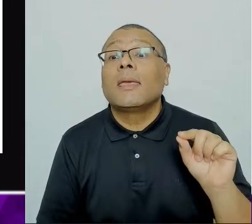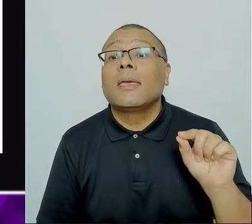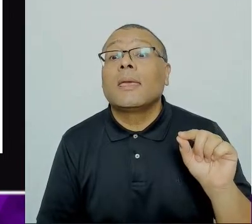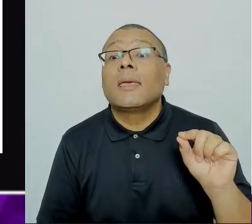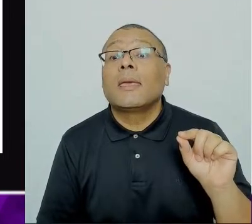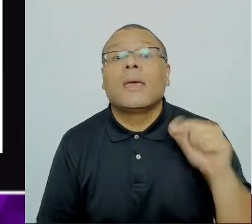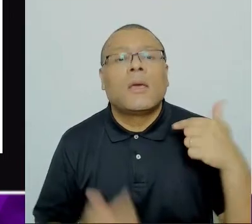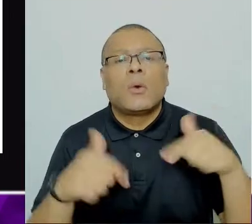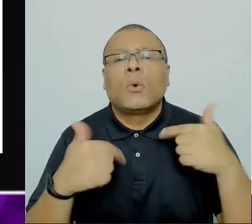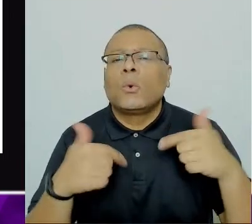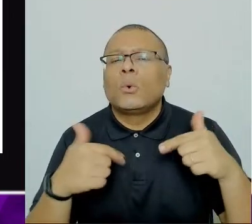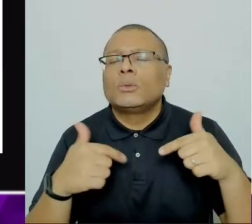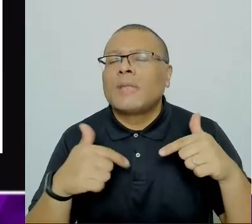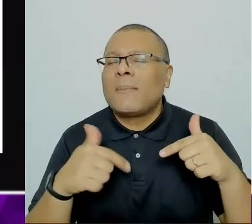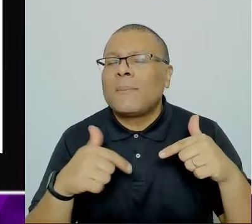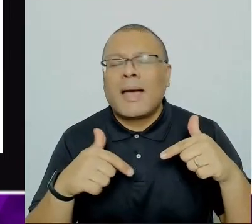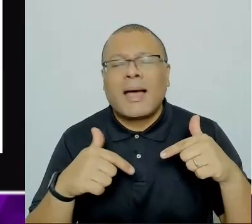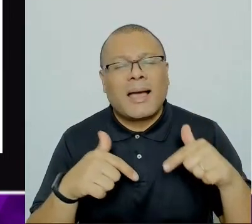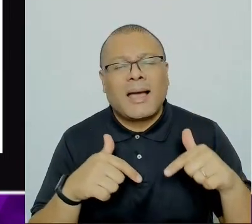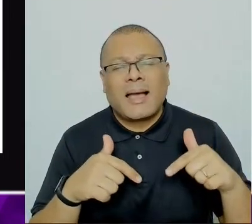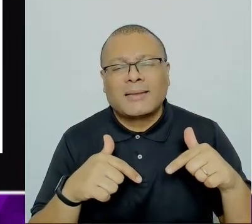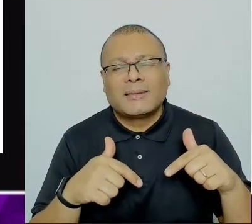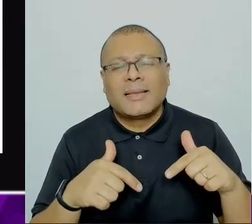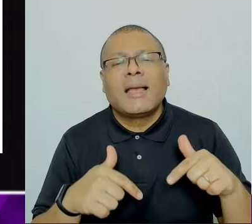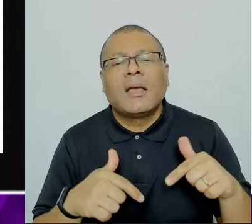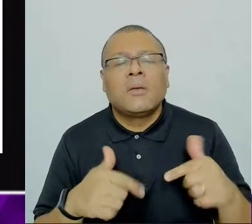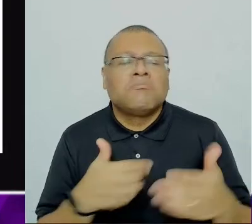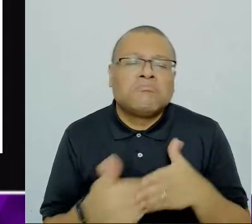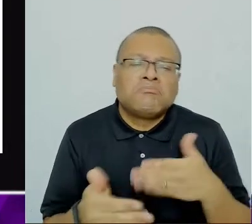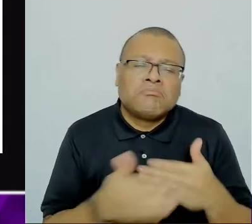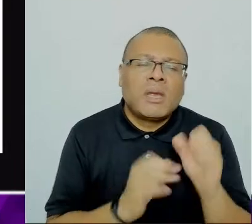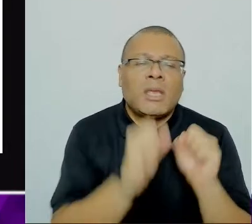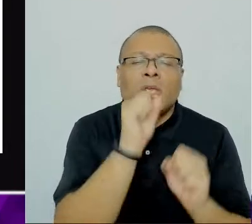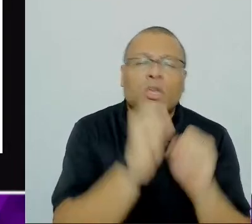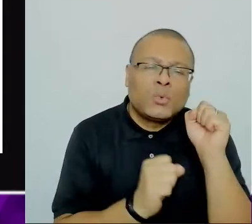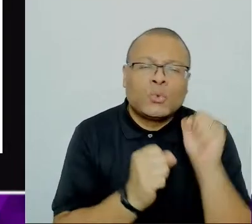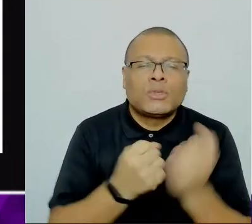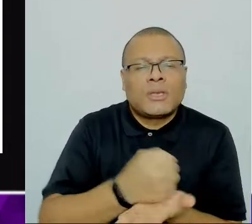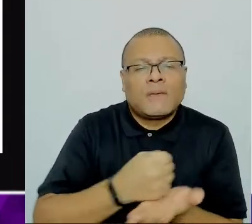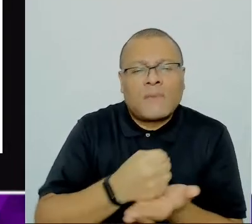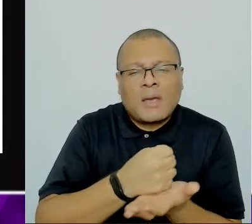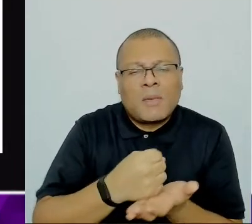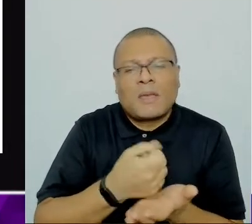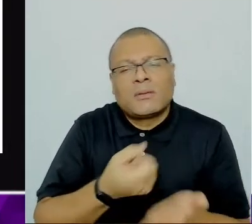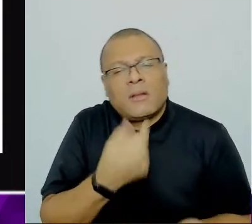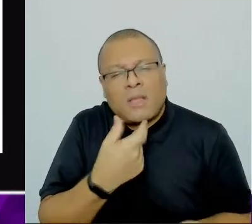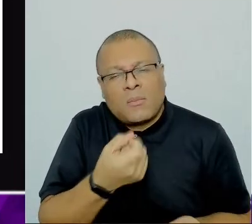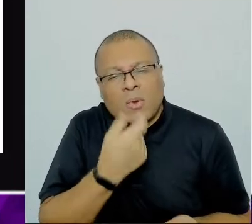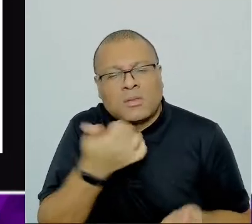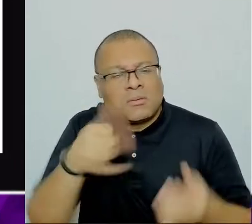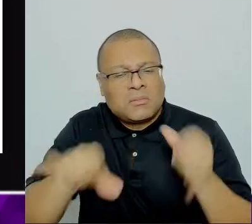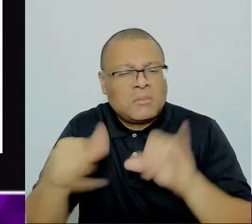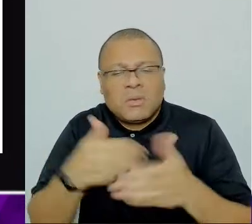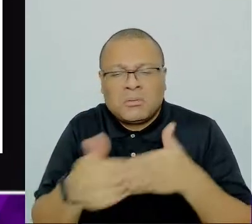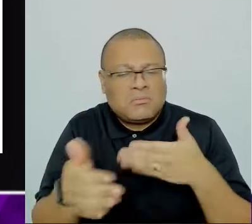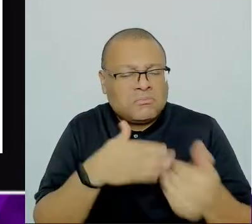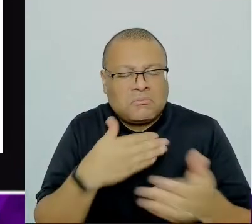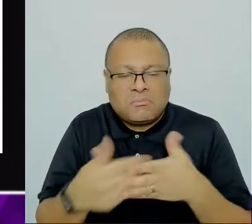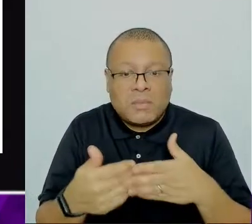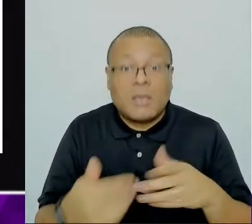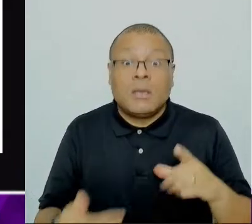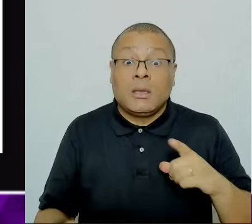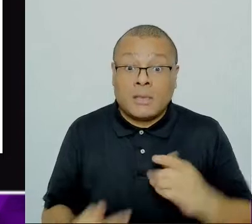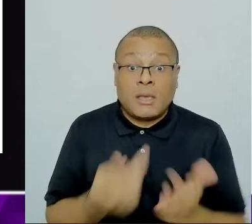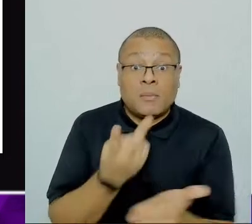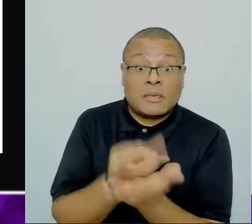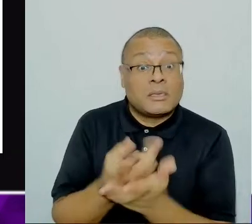trabalha aqui dentro são esses players, seja indústria, farmácia, laboratório, clínicas, o que for. E a gente também tem paciente médico,